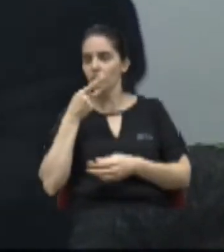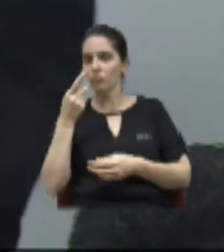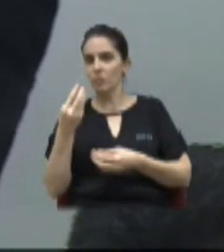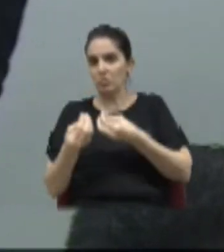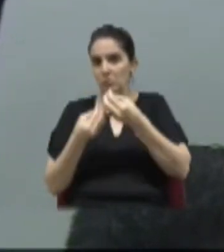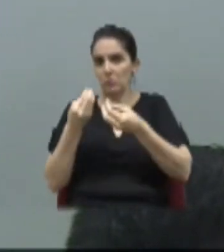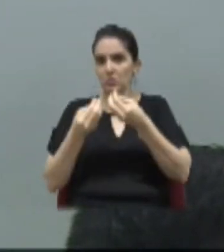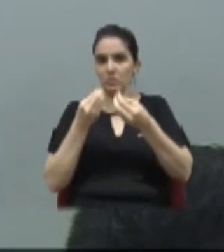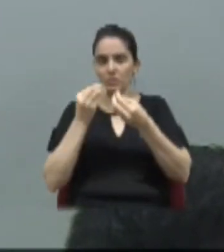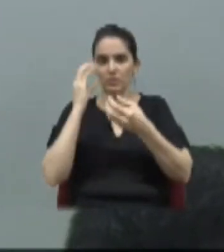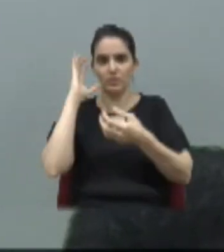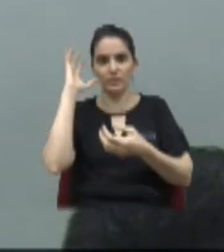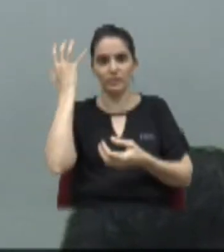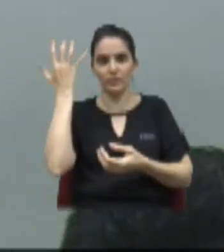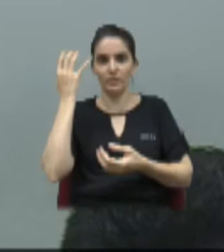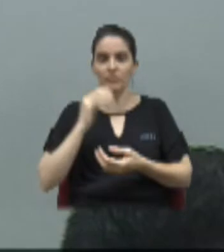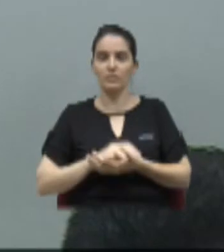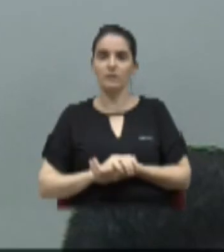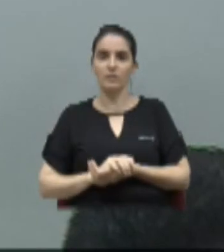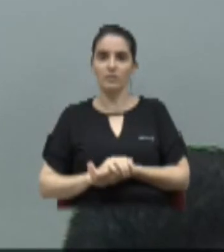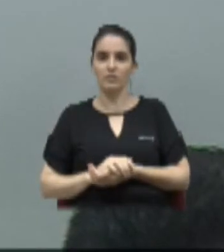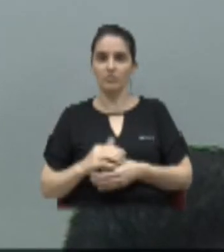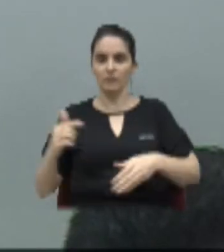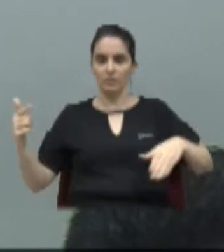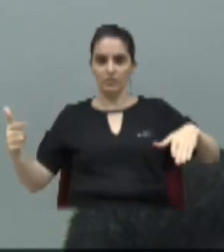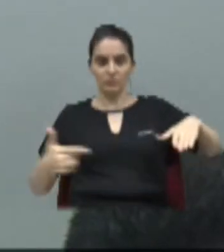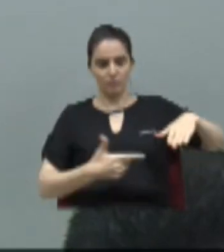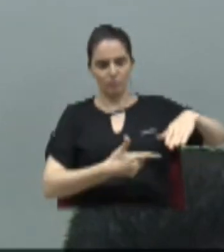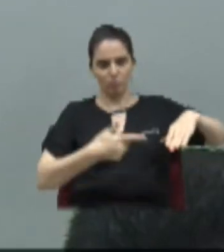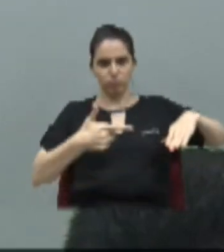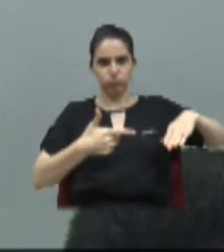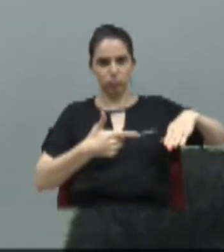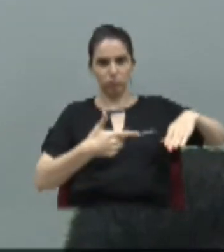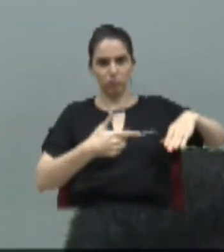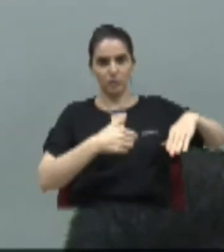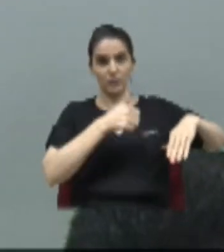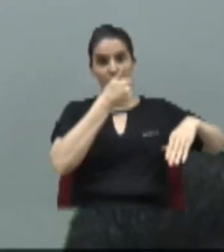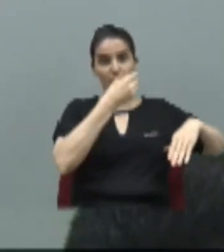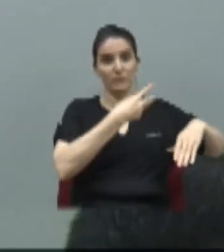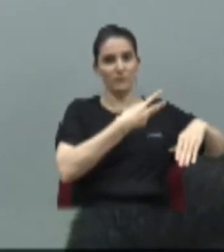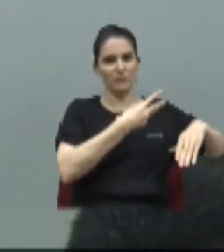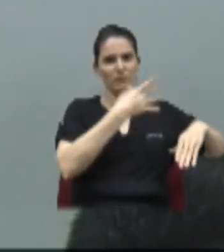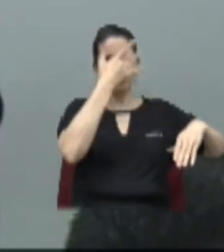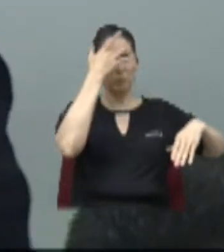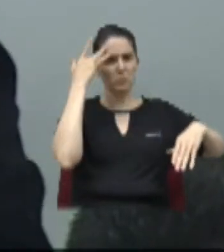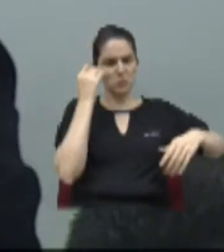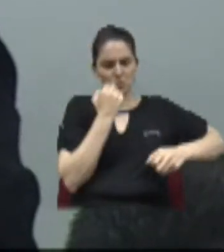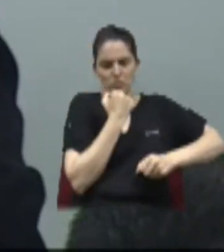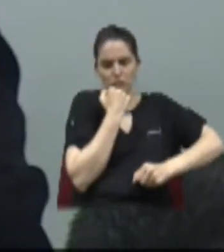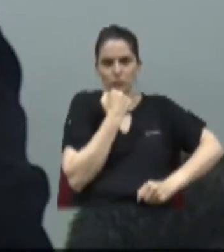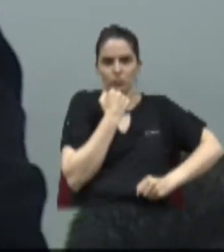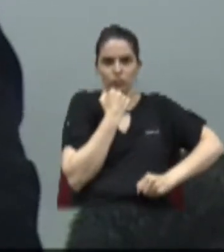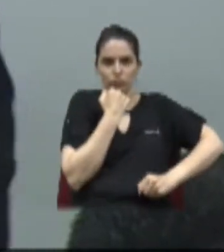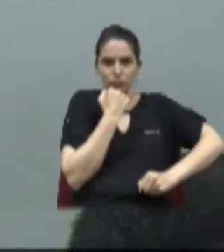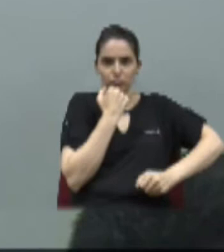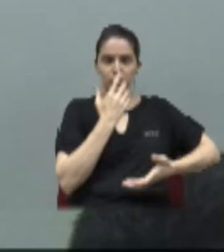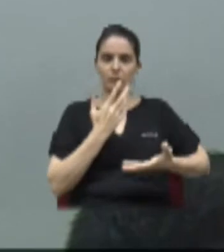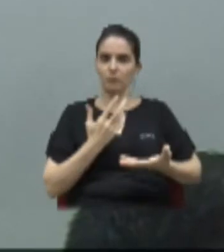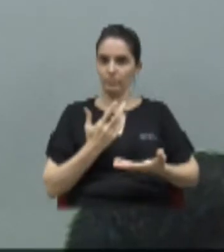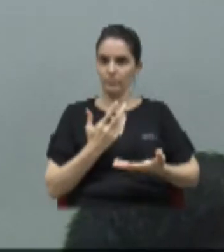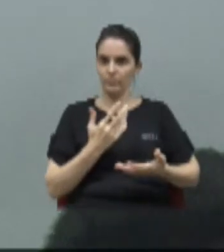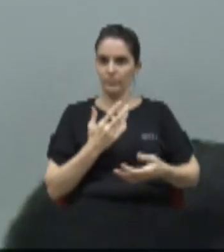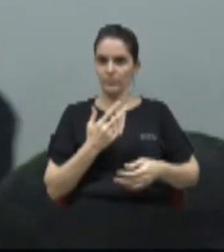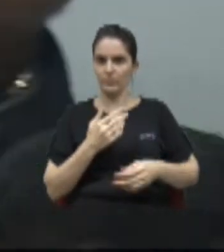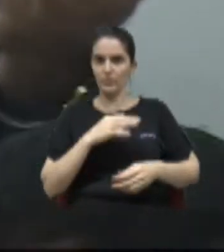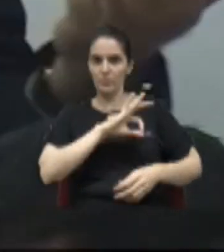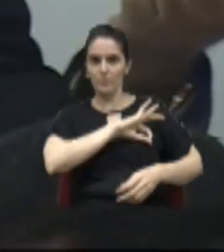quando ele entrou com a arma, e estavam 13 pessoas com fuzil, tinha pessoa com fuzil dentro da... Ele falou, abaixa a